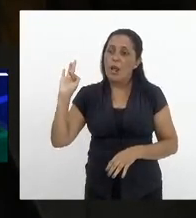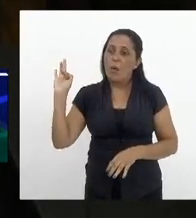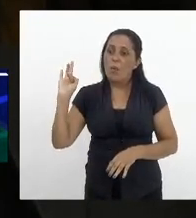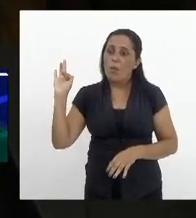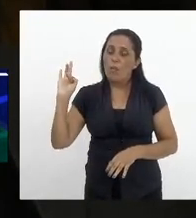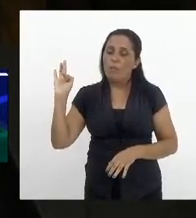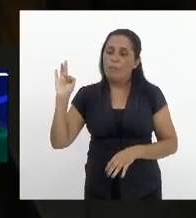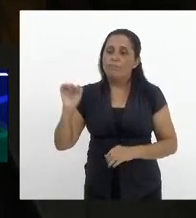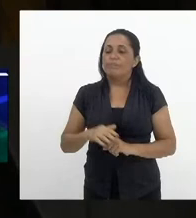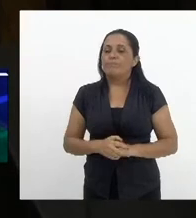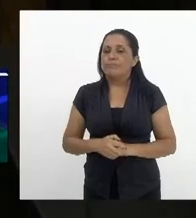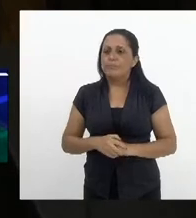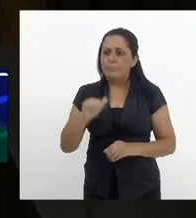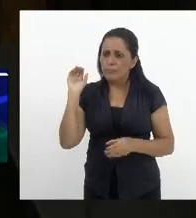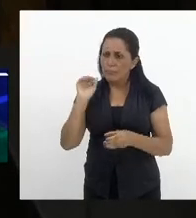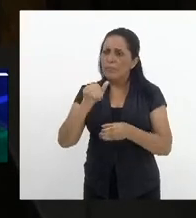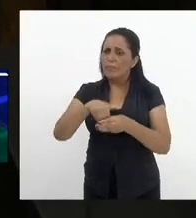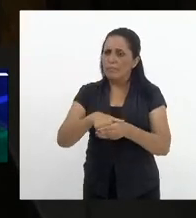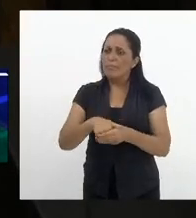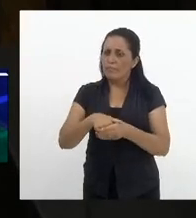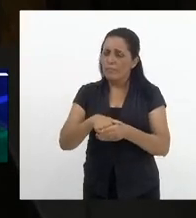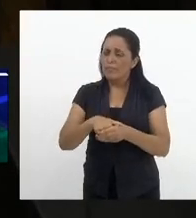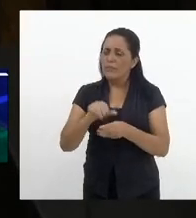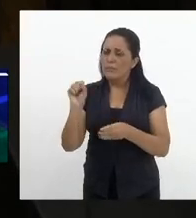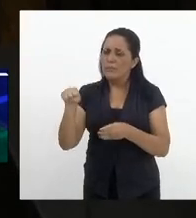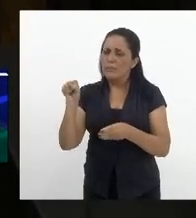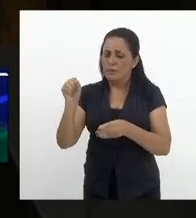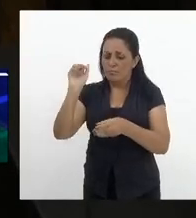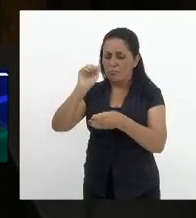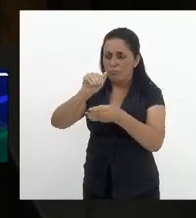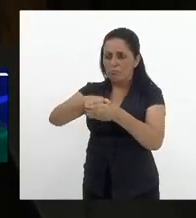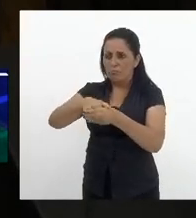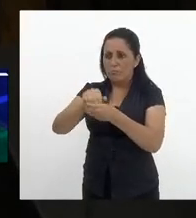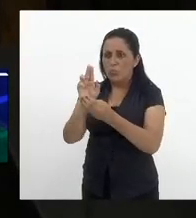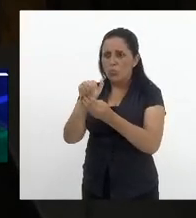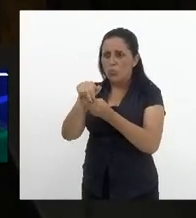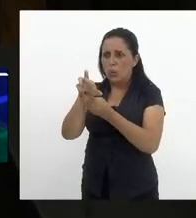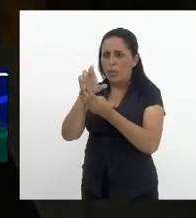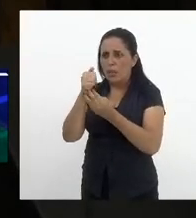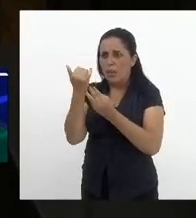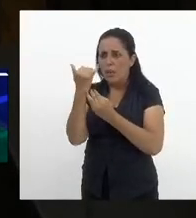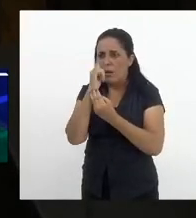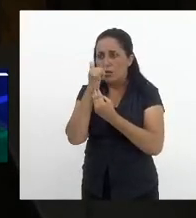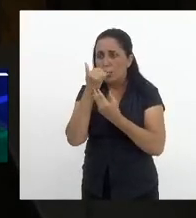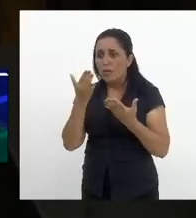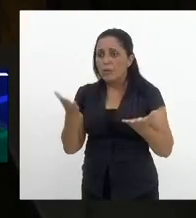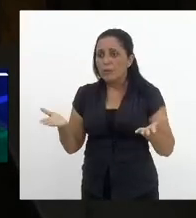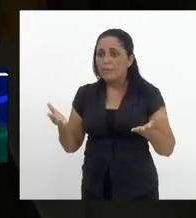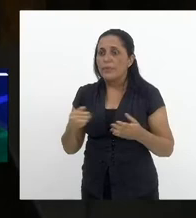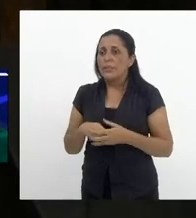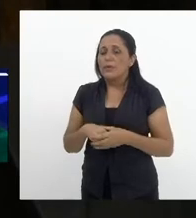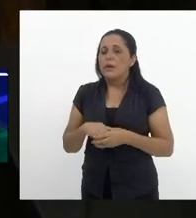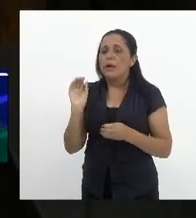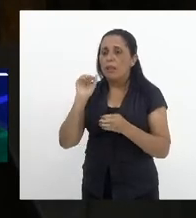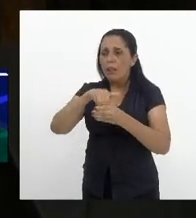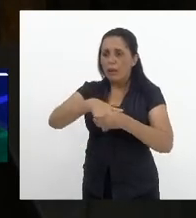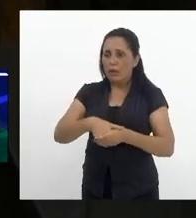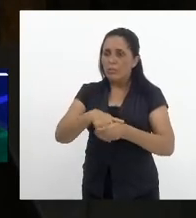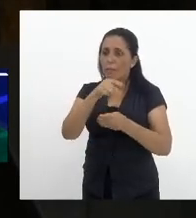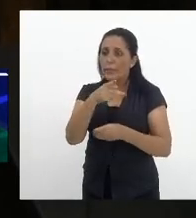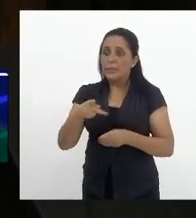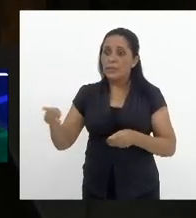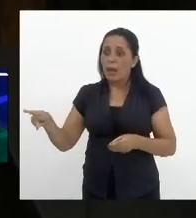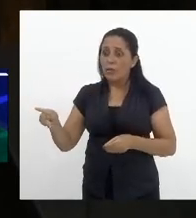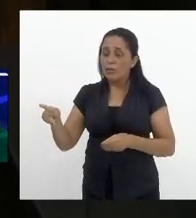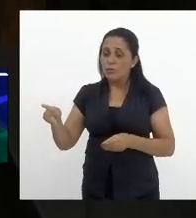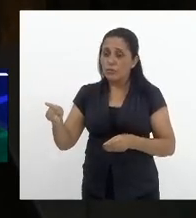parte dessas eleições foram através das urnas eletrônicas. Foi eleito presidente